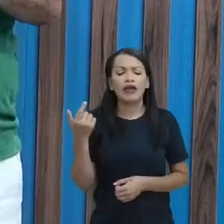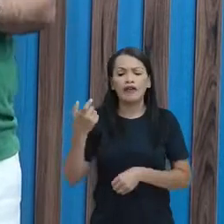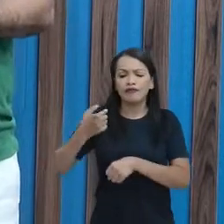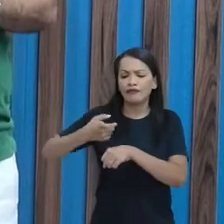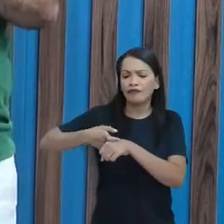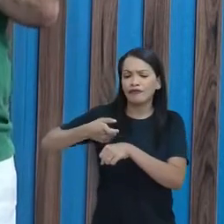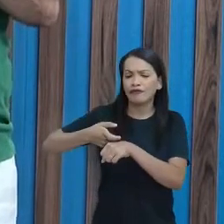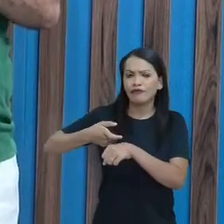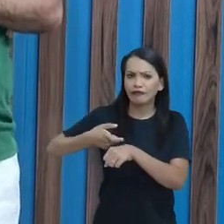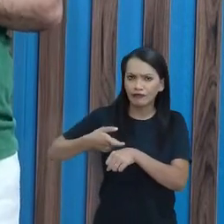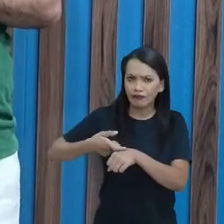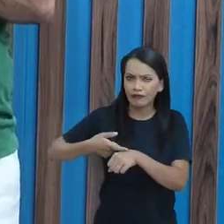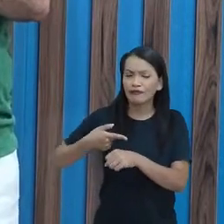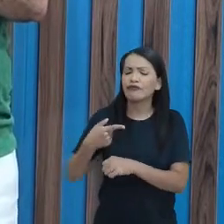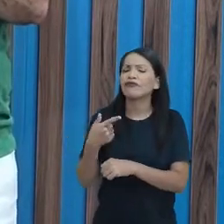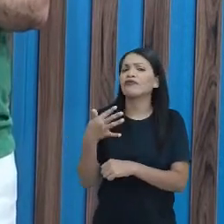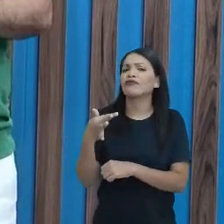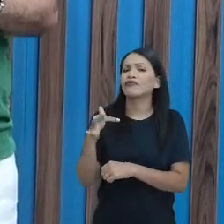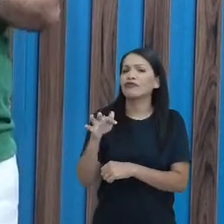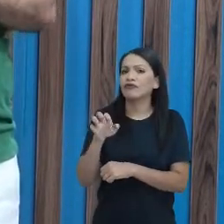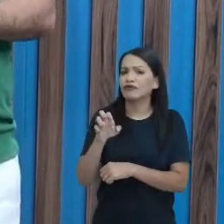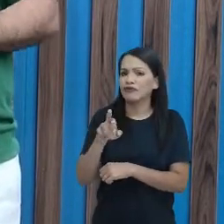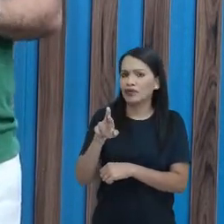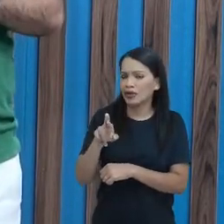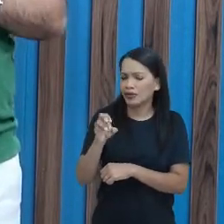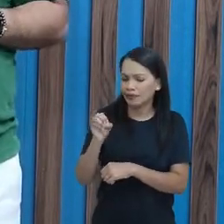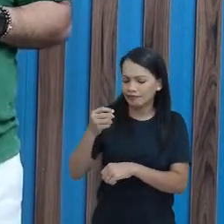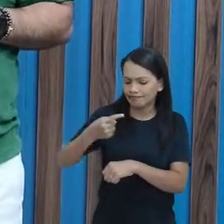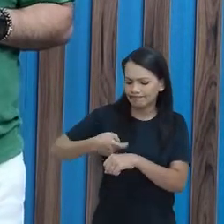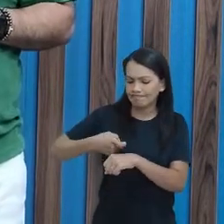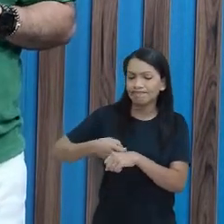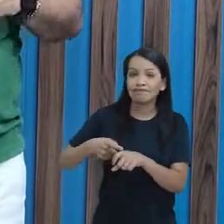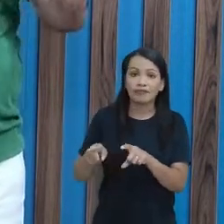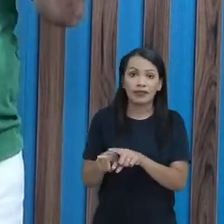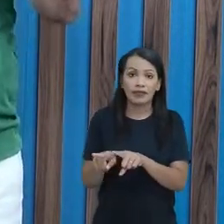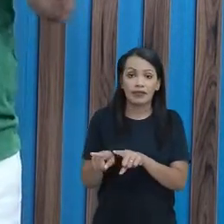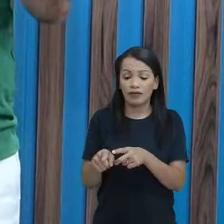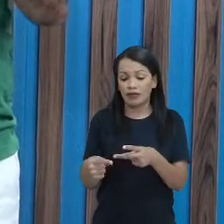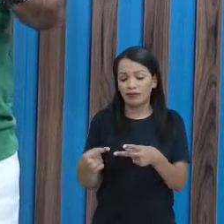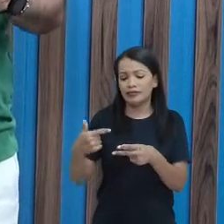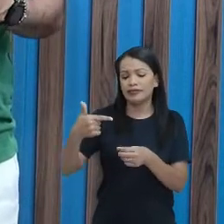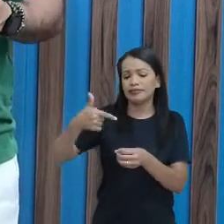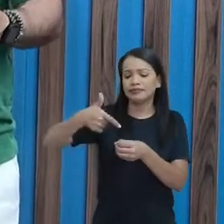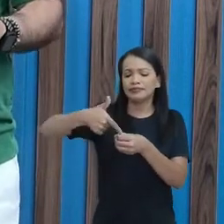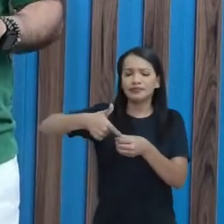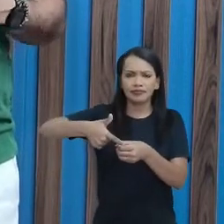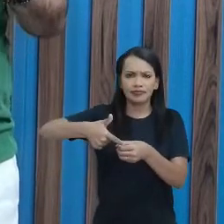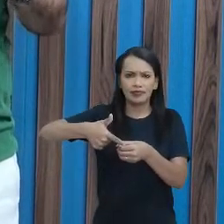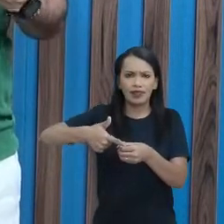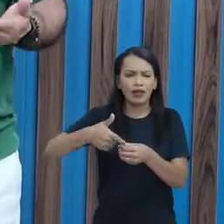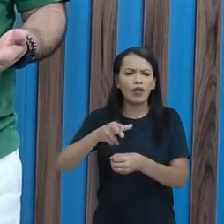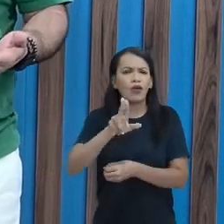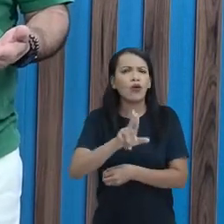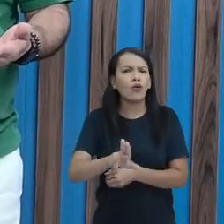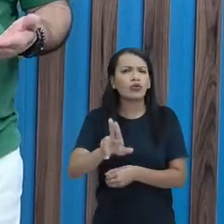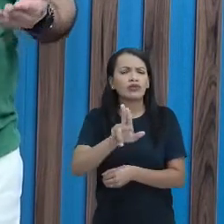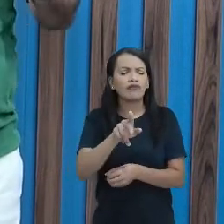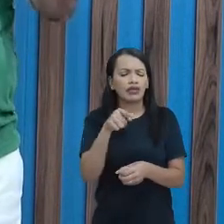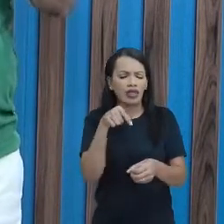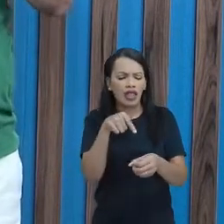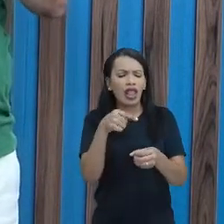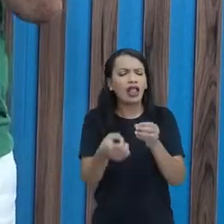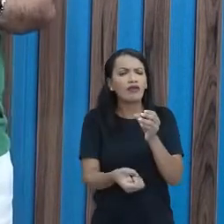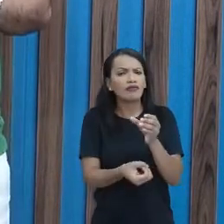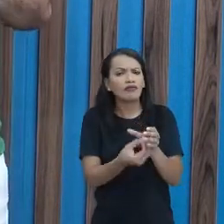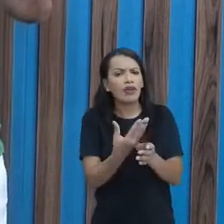Isso aí era tudo investido e utilizado como matéria-prima para a fabricação de armamentos. E a